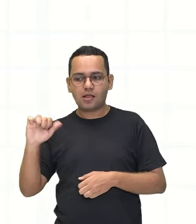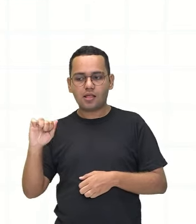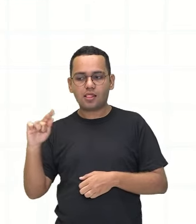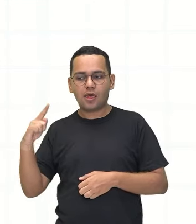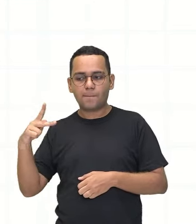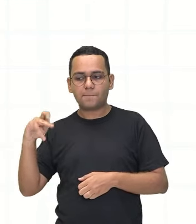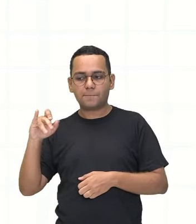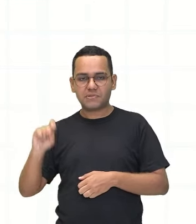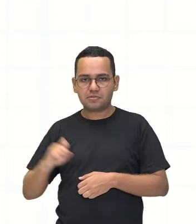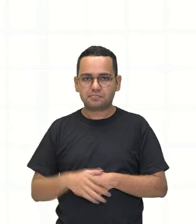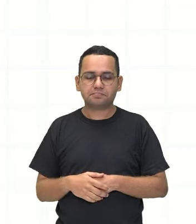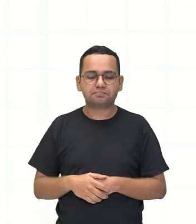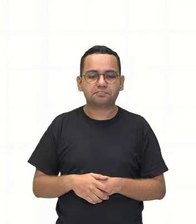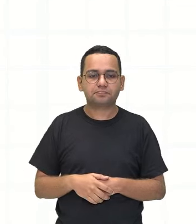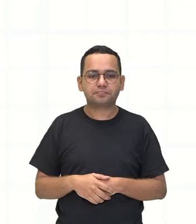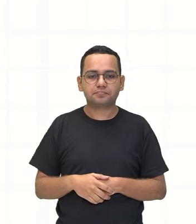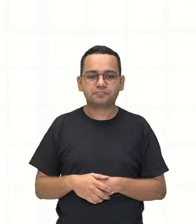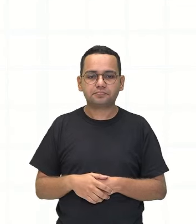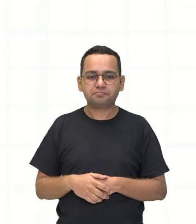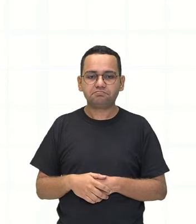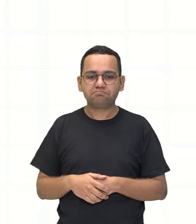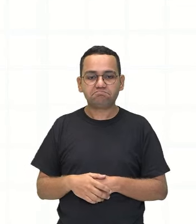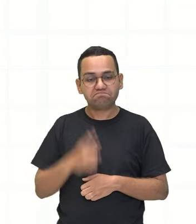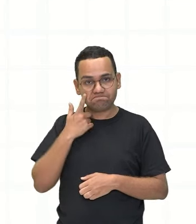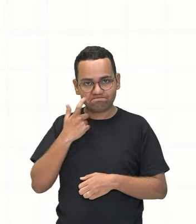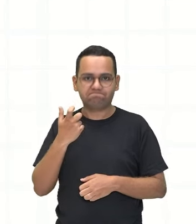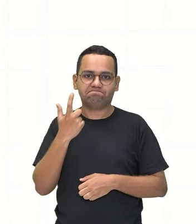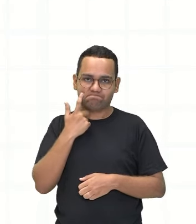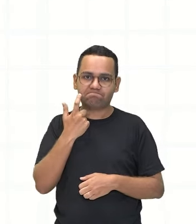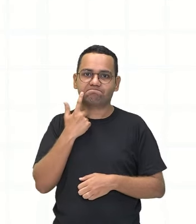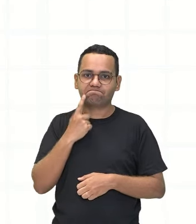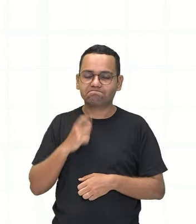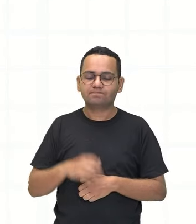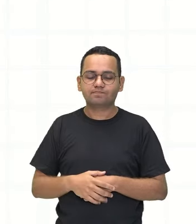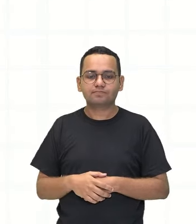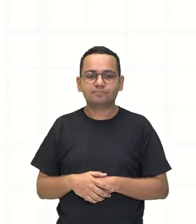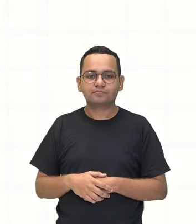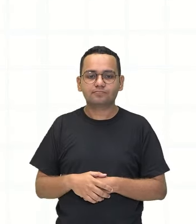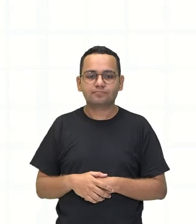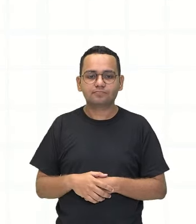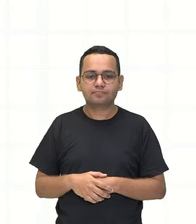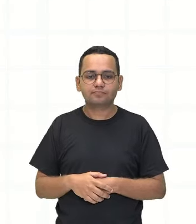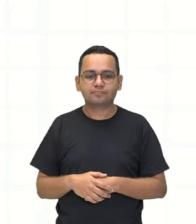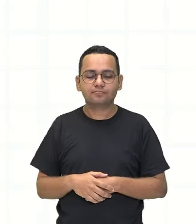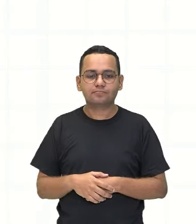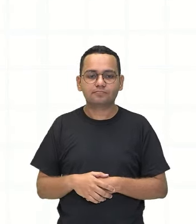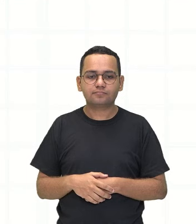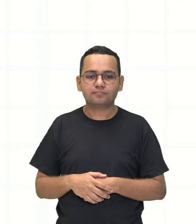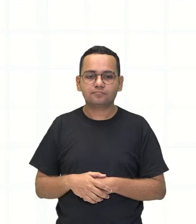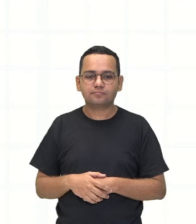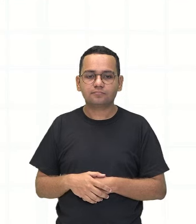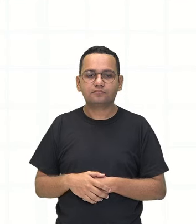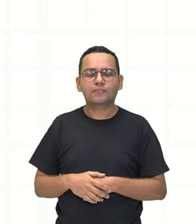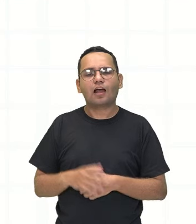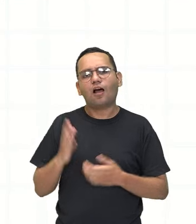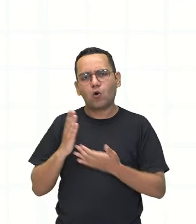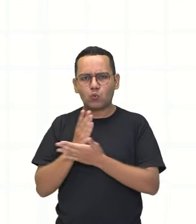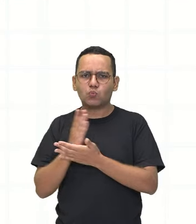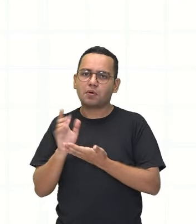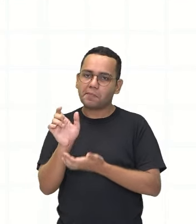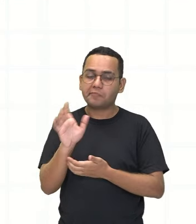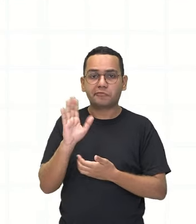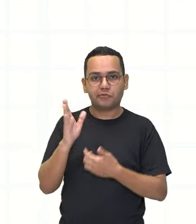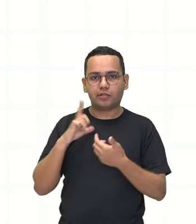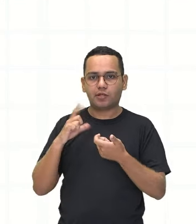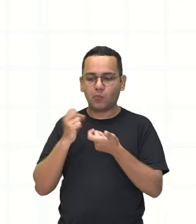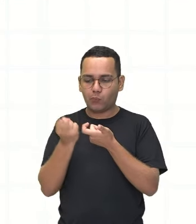né? É interessante a gente ver esses substantivos, né? Que eles já estão na forma plural, apenas a